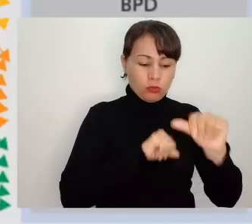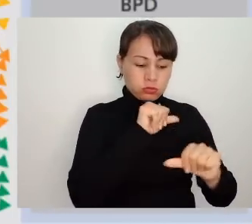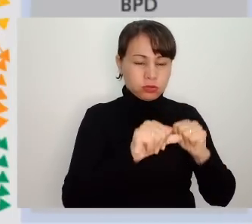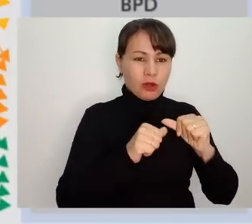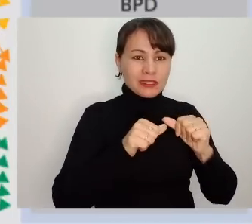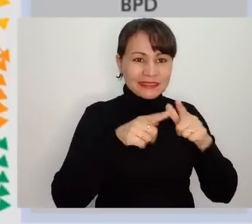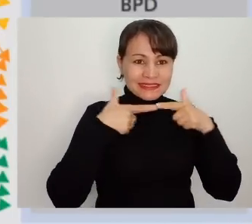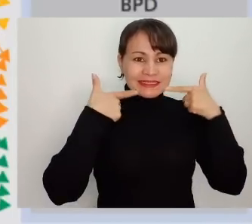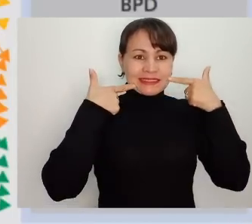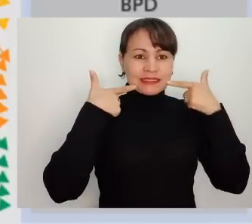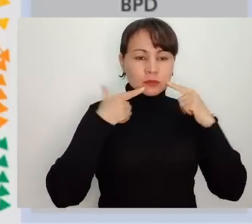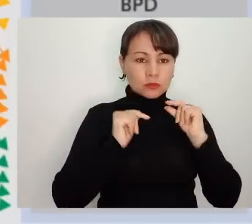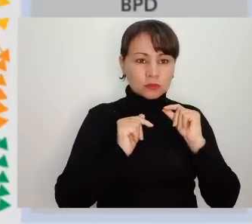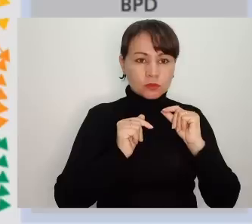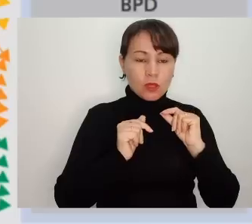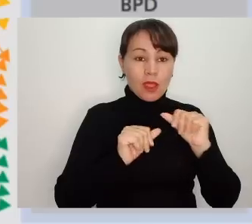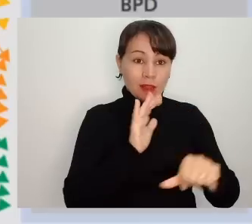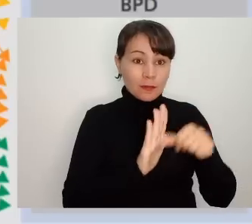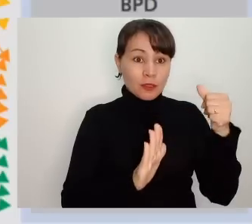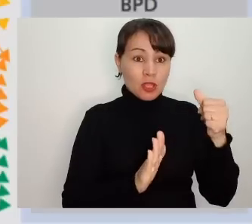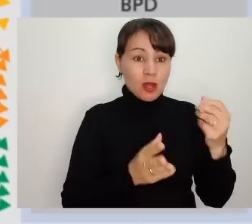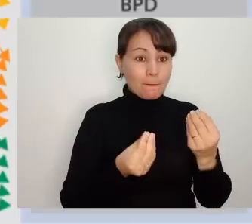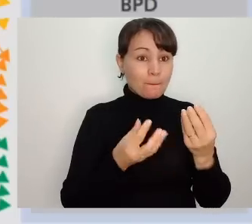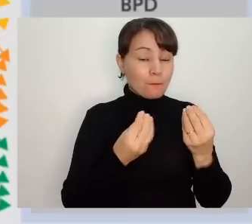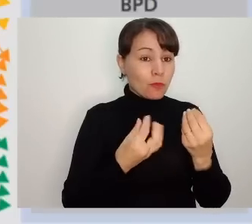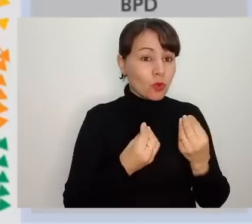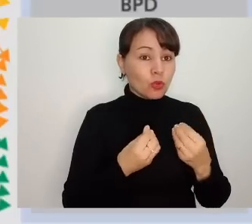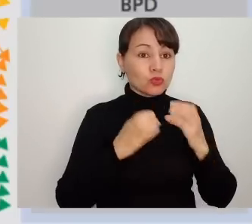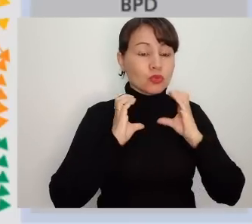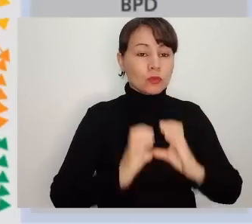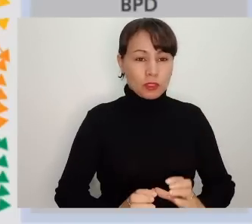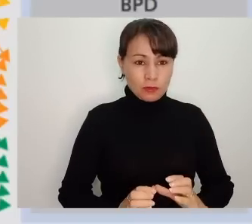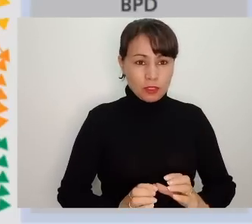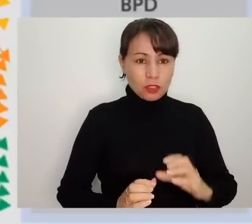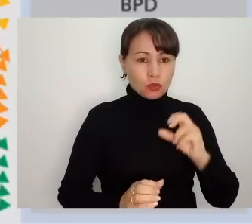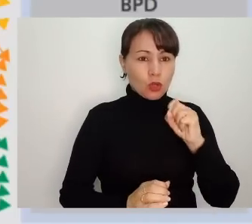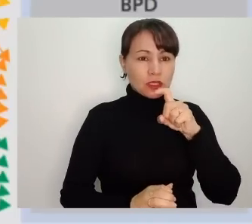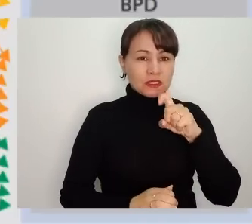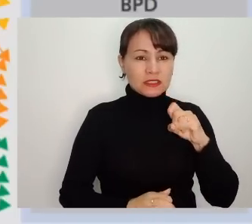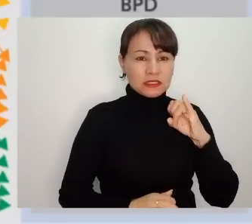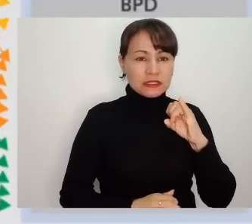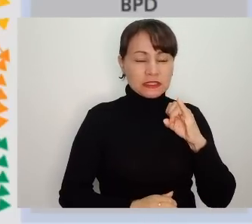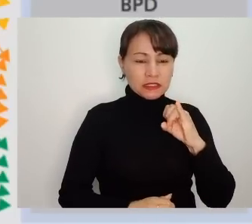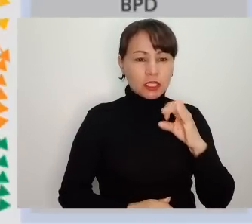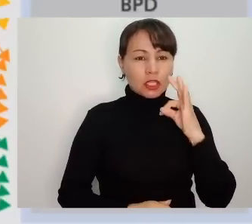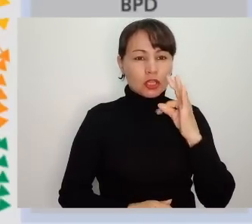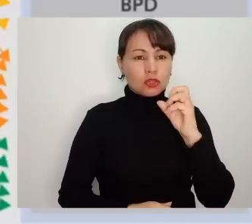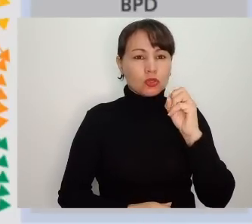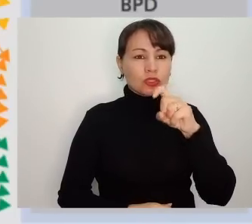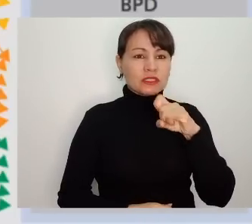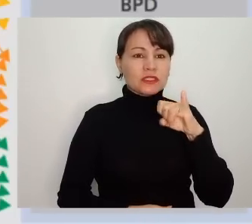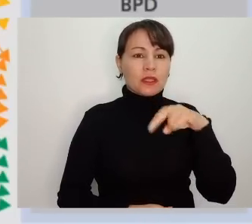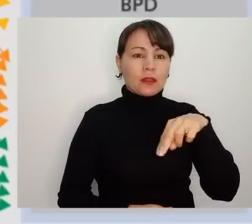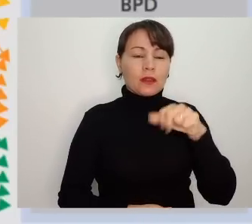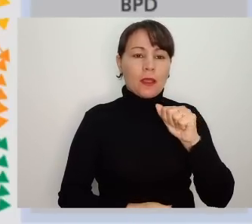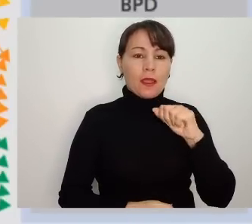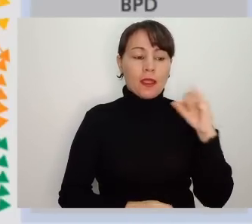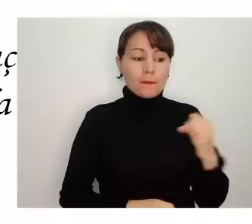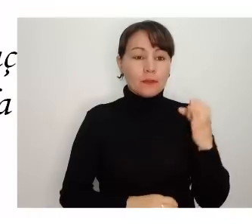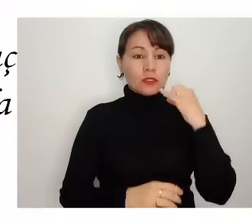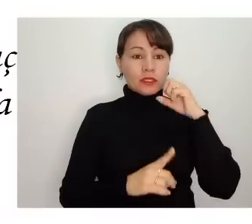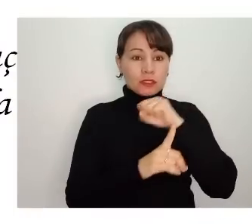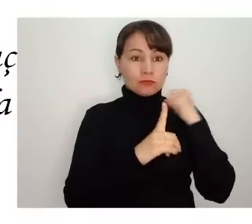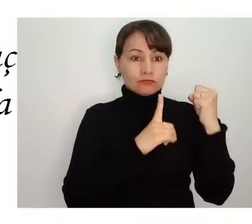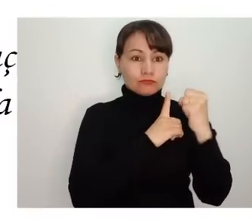esquizofrenia, ela melhora muito esses comportamentos, a ocitocina. Então, como é importante a